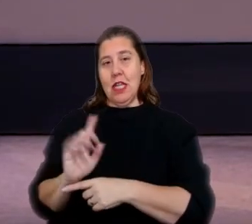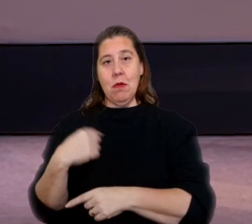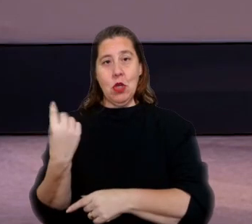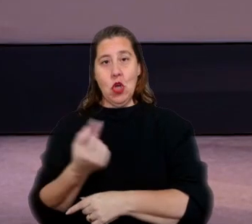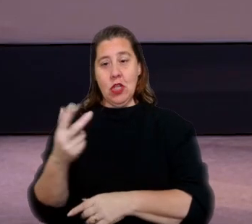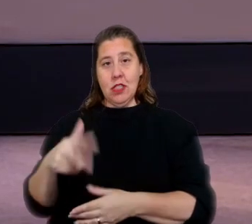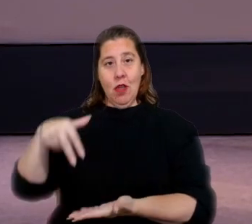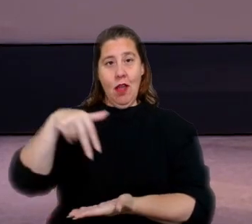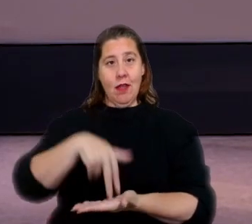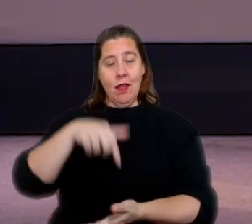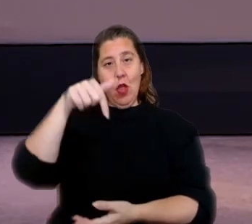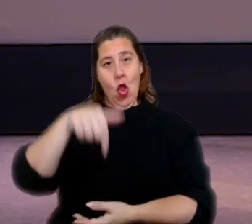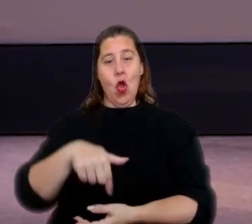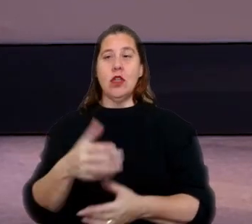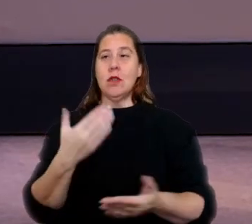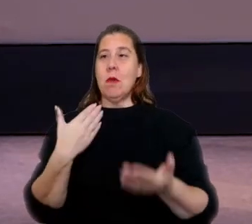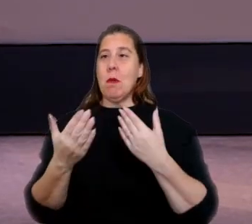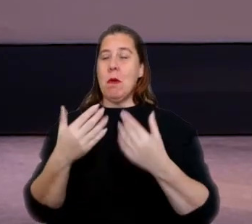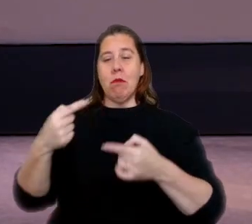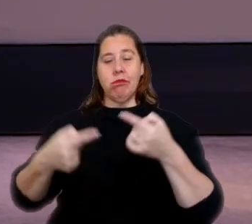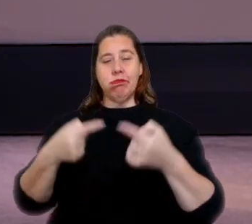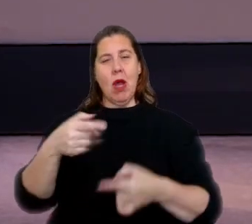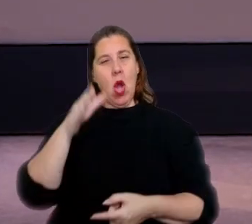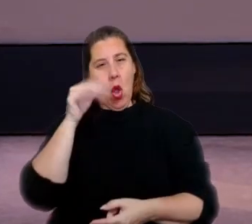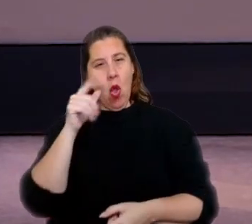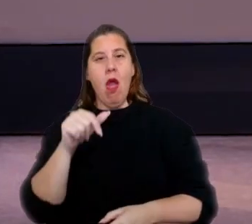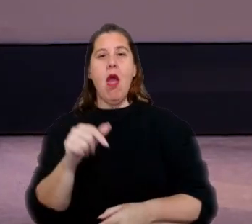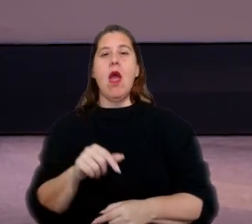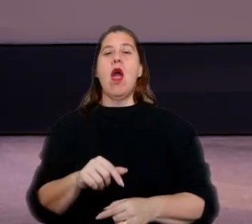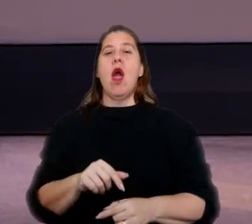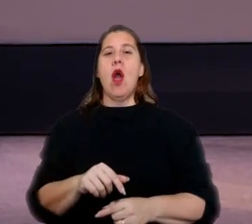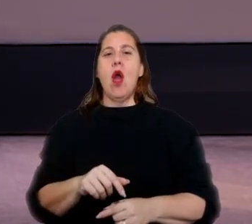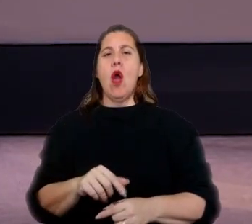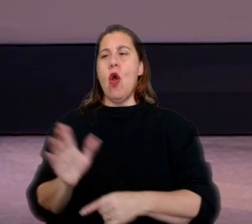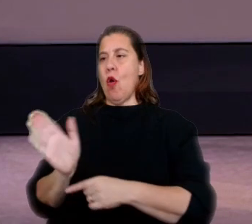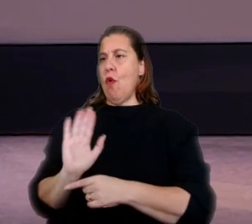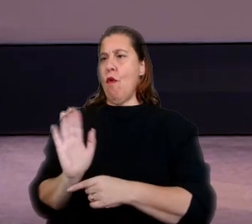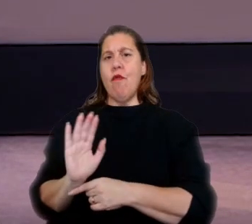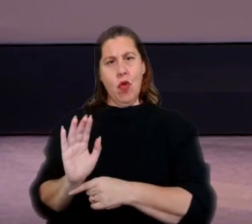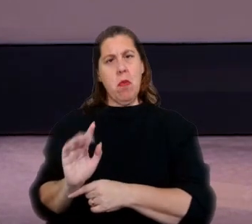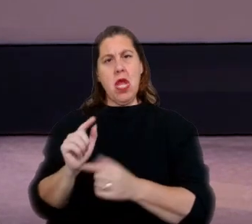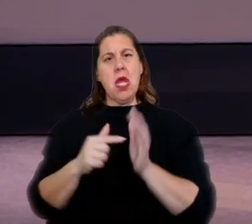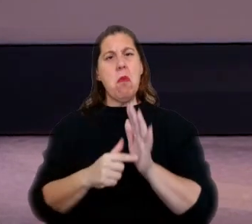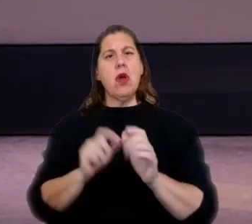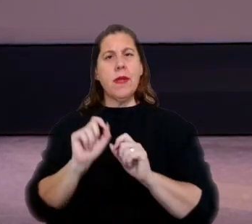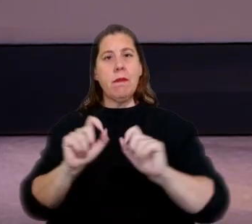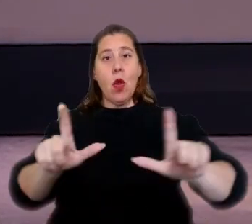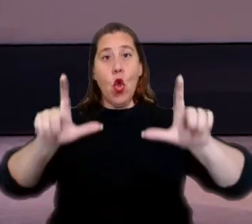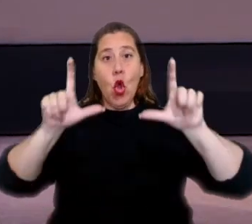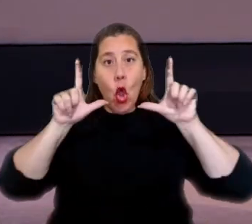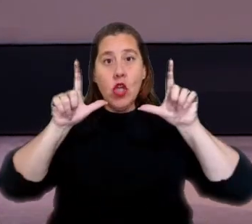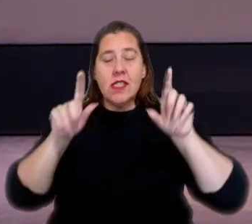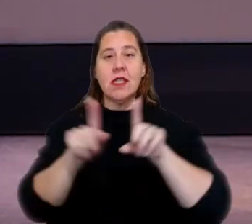e cá estamos. E eu acho curioso que, enfim, é um filme feito de closes, né, no sentido da câmera muito